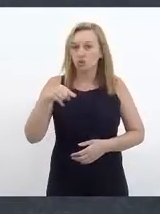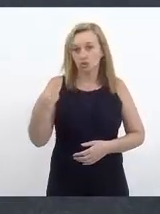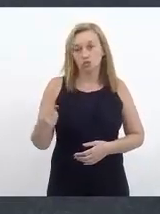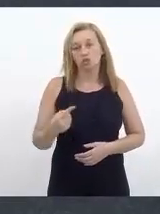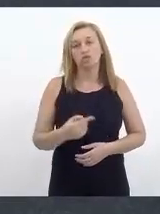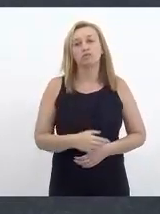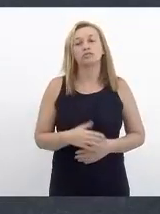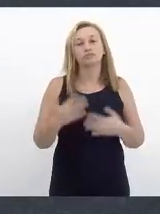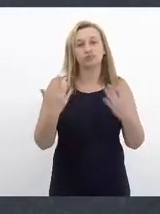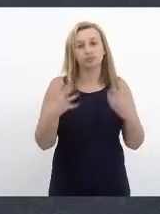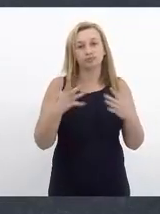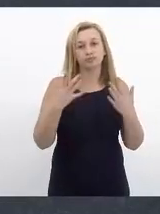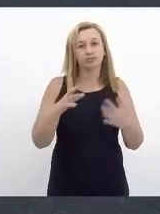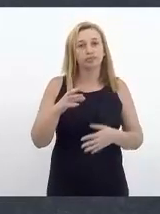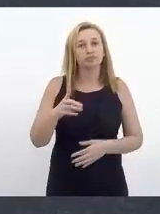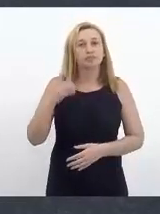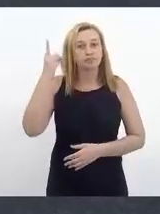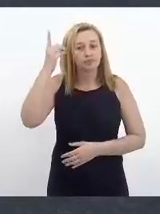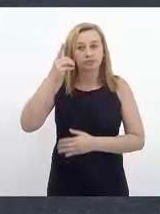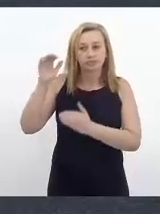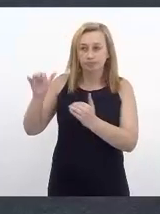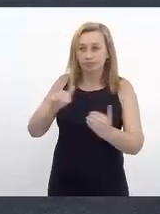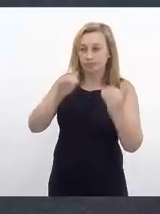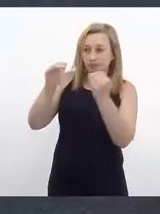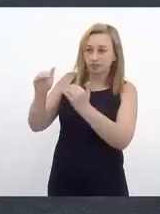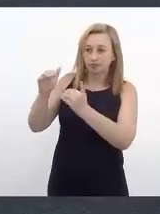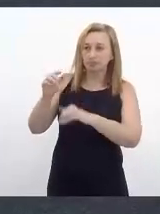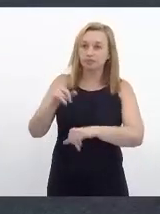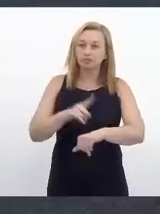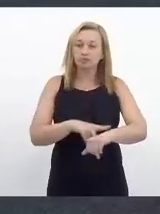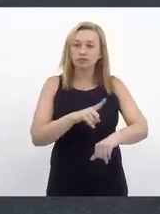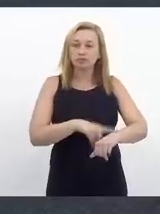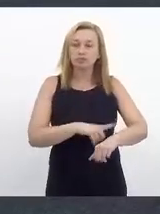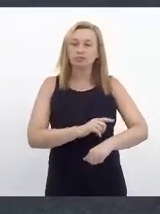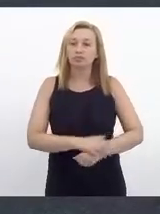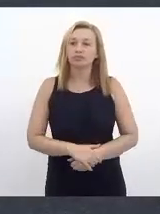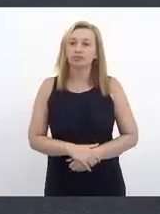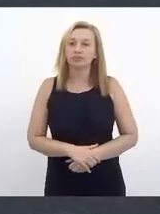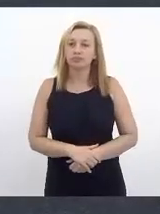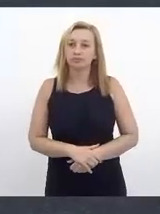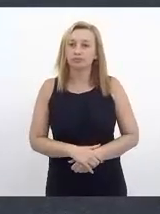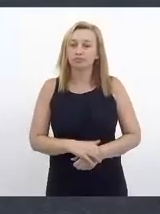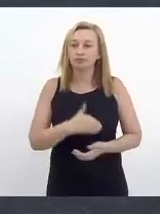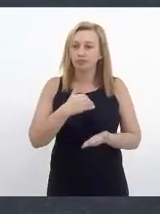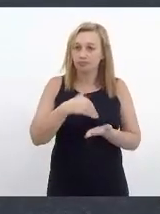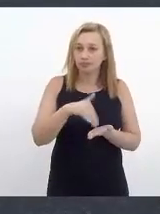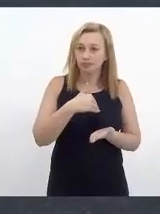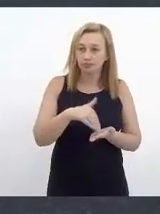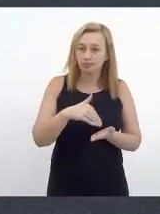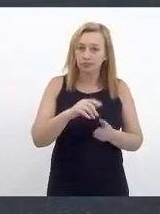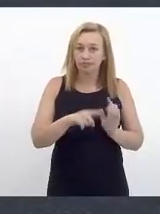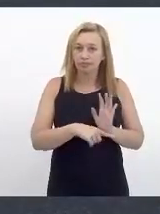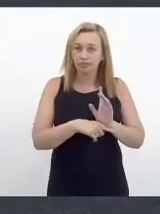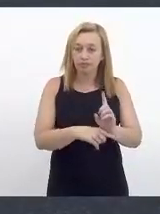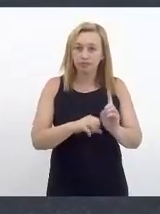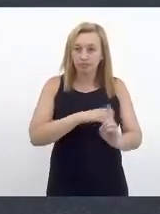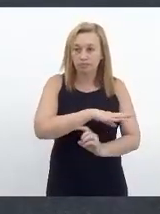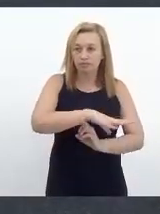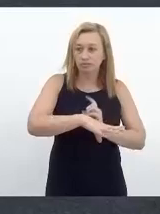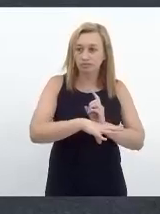e eu saúdo Vossa Excelência por estar aqui nesse momento, tendo sido secretária de Assistência